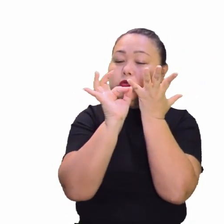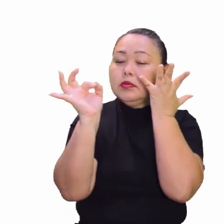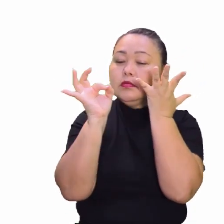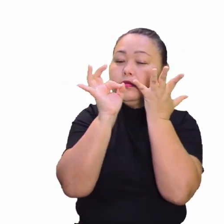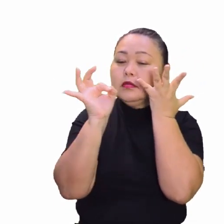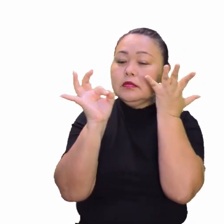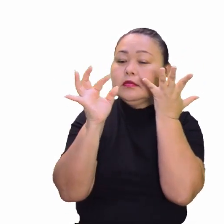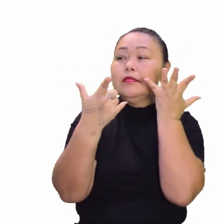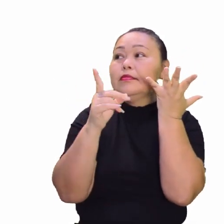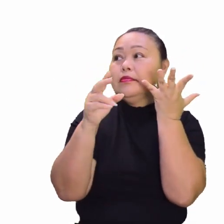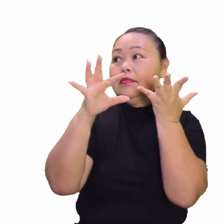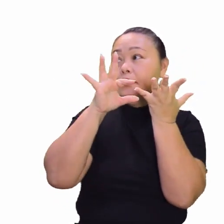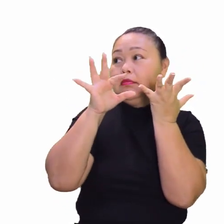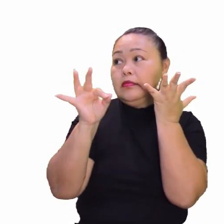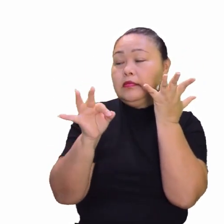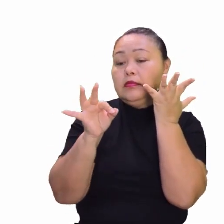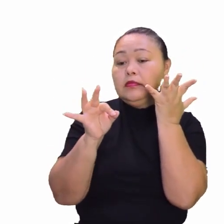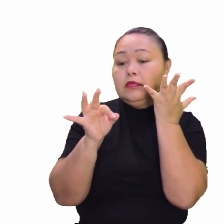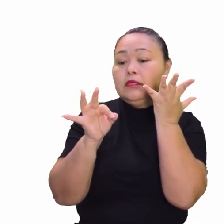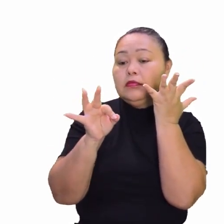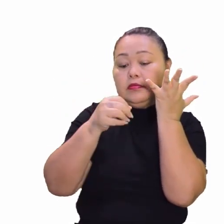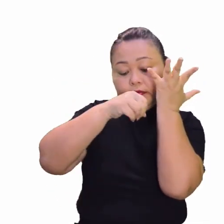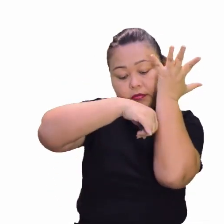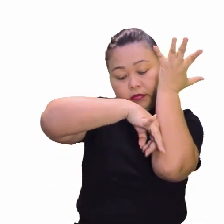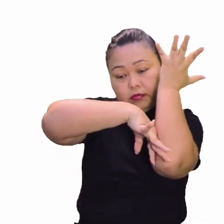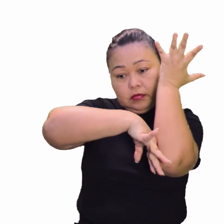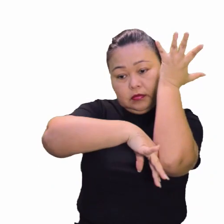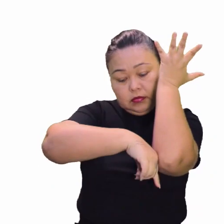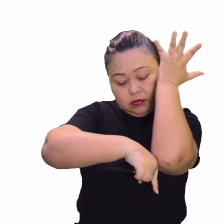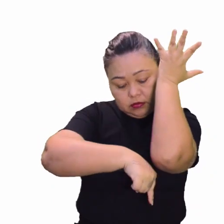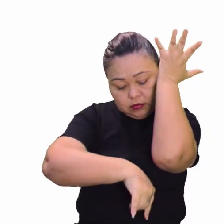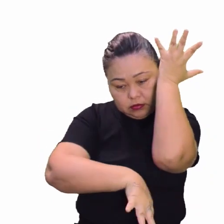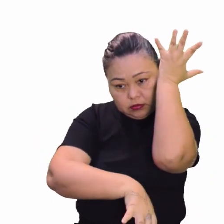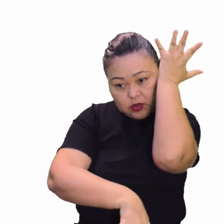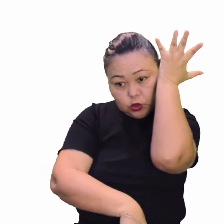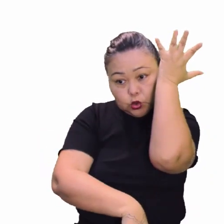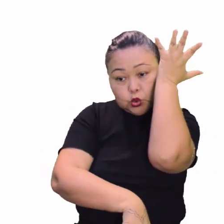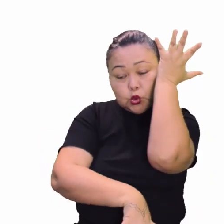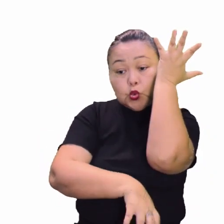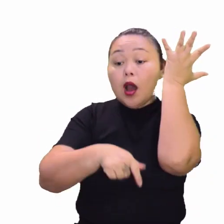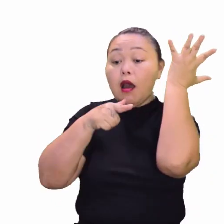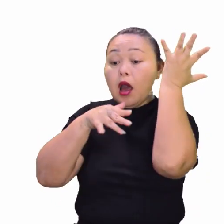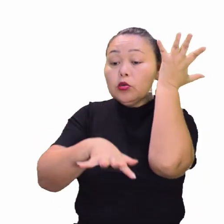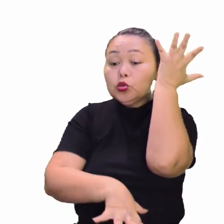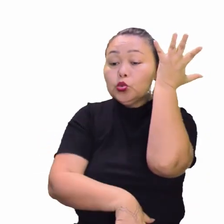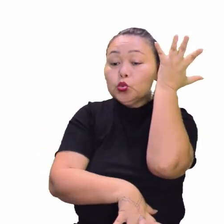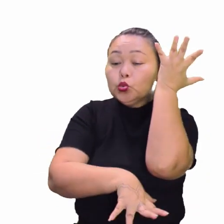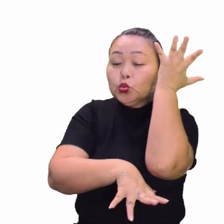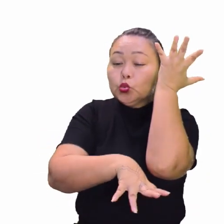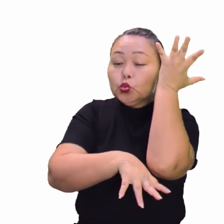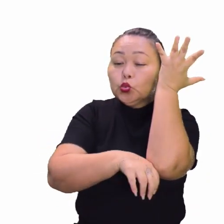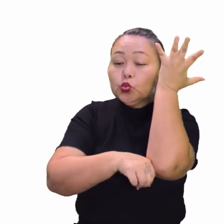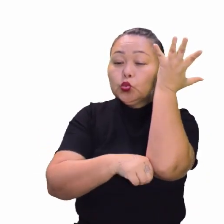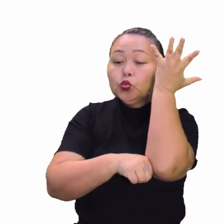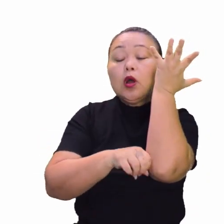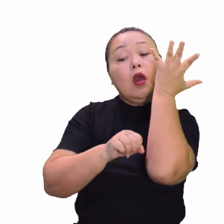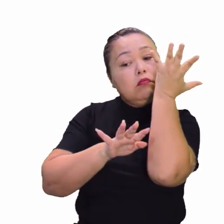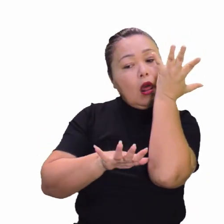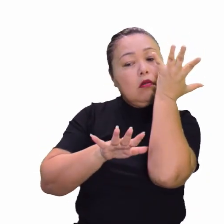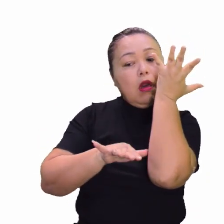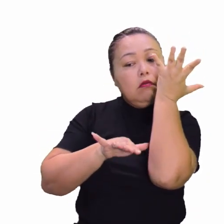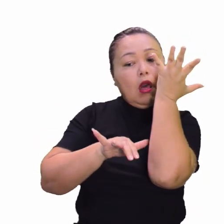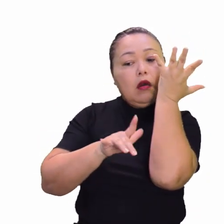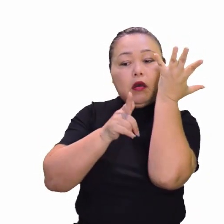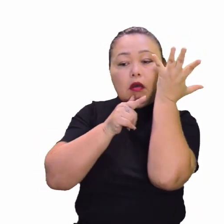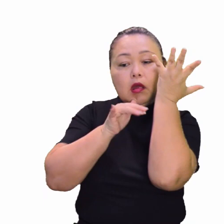aquele espinho ali. Aí ele é espinho e tem raízes profundas Profundas. para poder absorver. E fazer uma reserva de água, né?